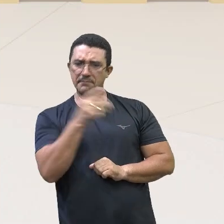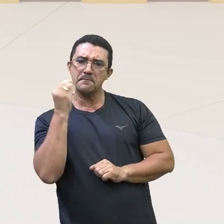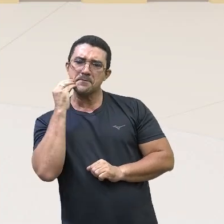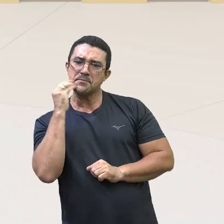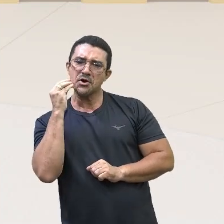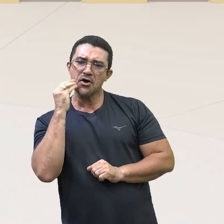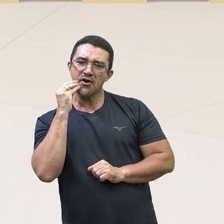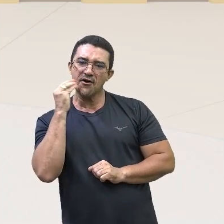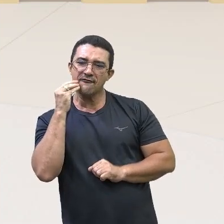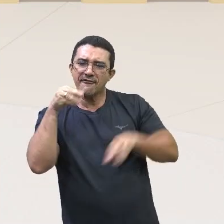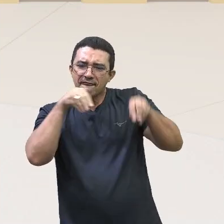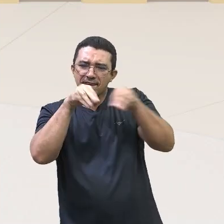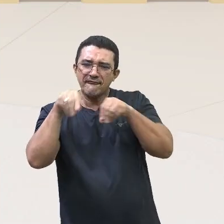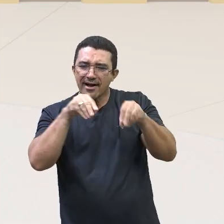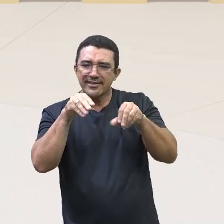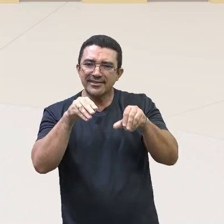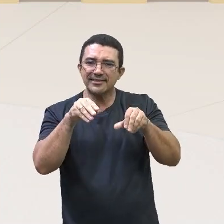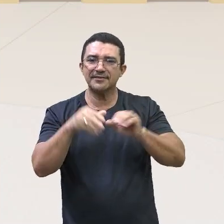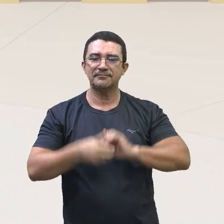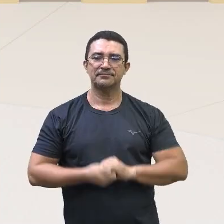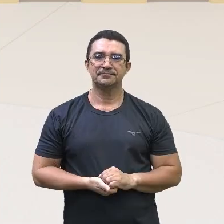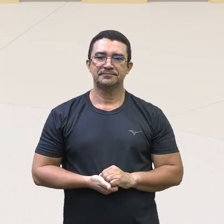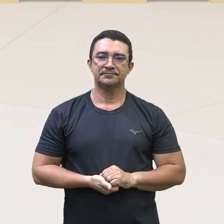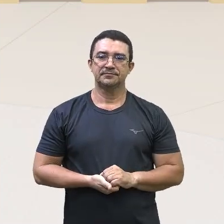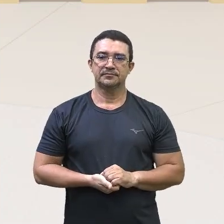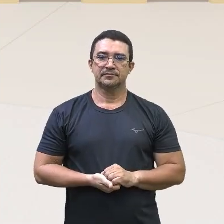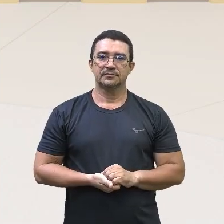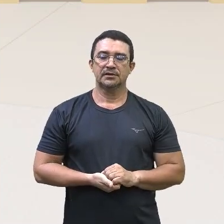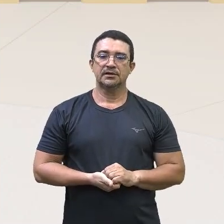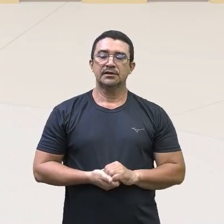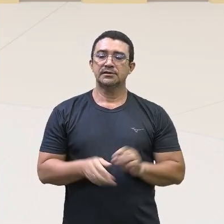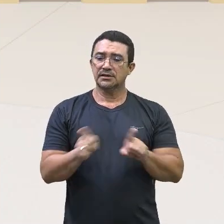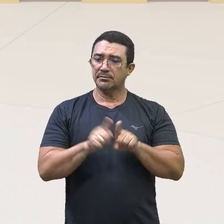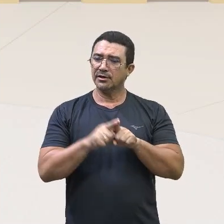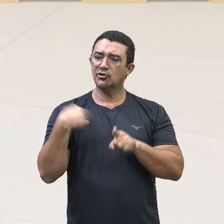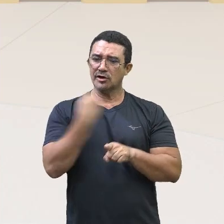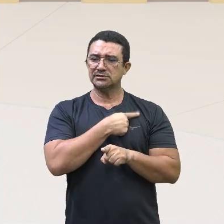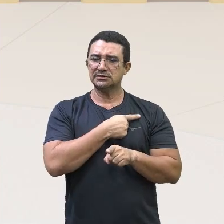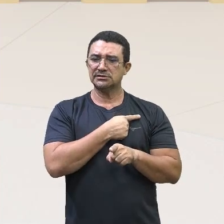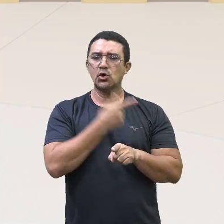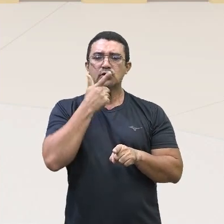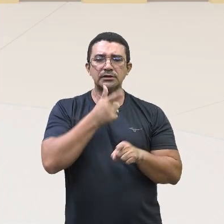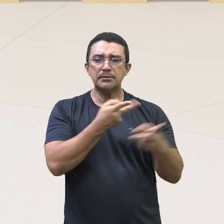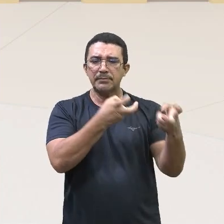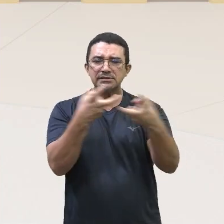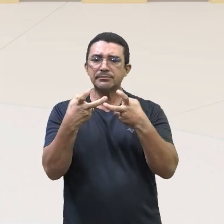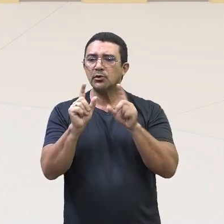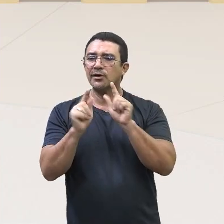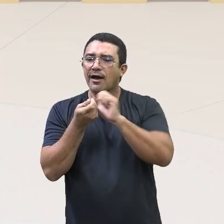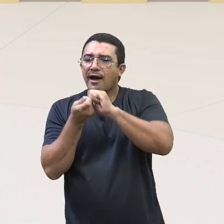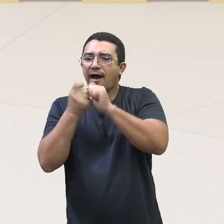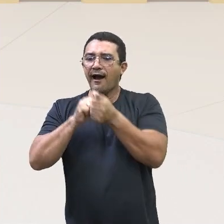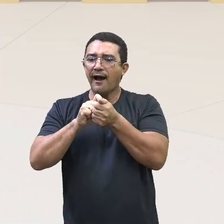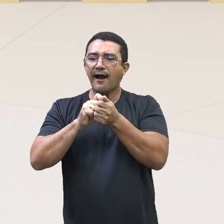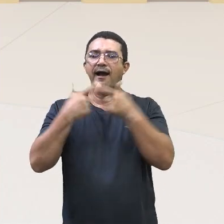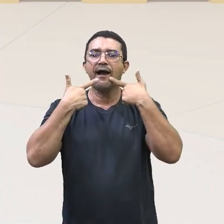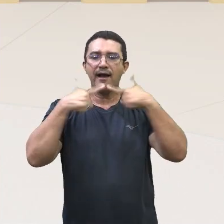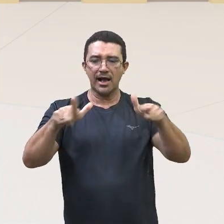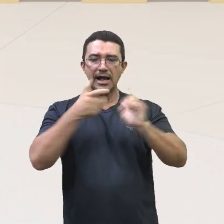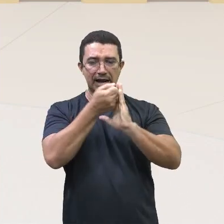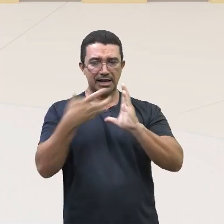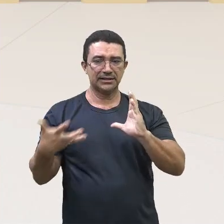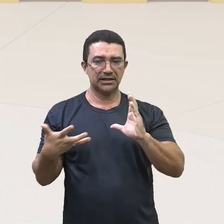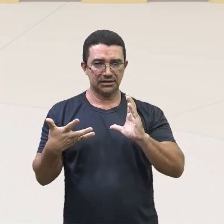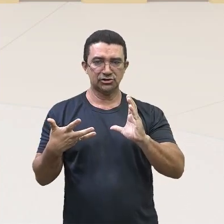da ordem, né? Ordem, desejo, comandos, né? Outra coisa que a gente consegue perceber aí é a adequação da linguagem, as características do